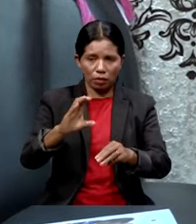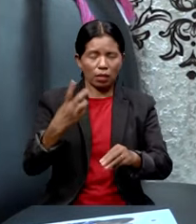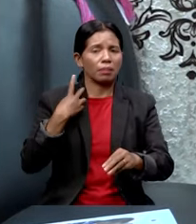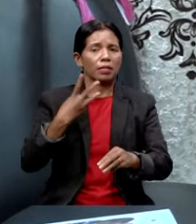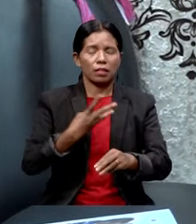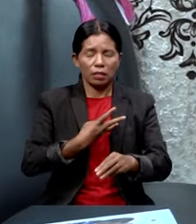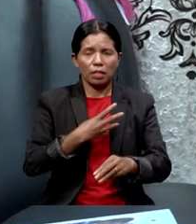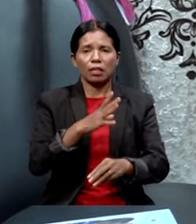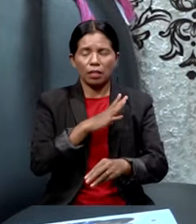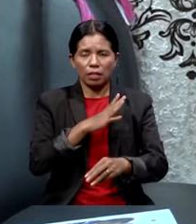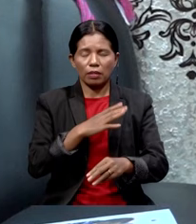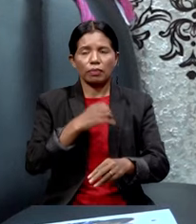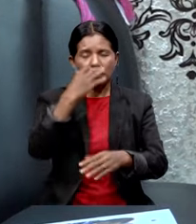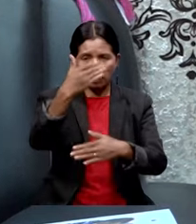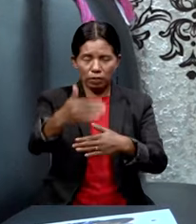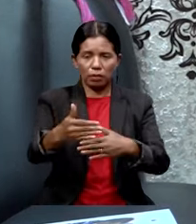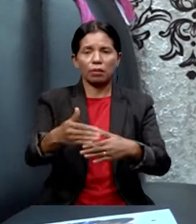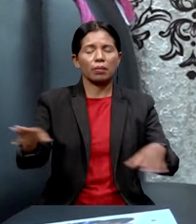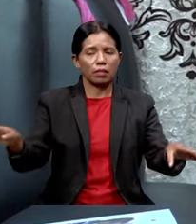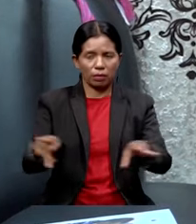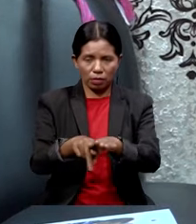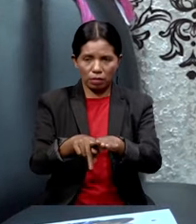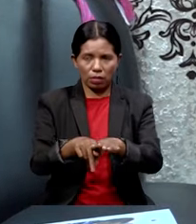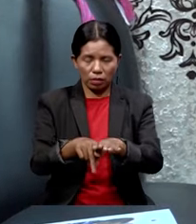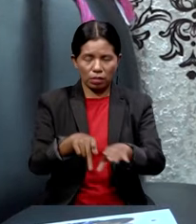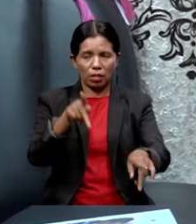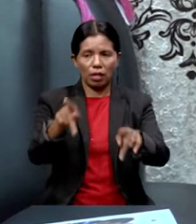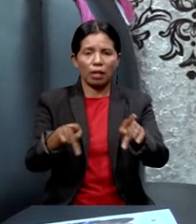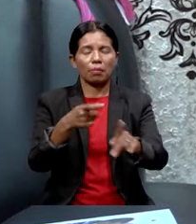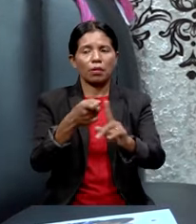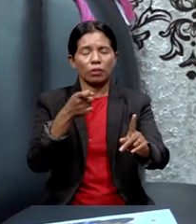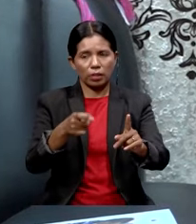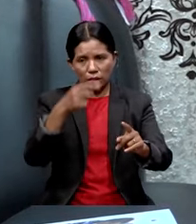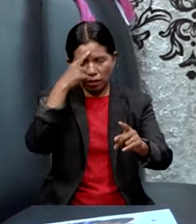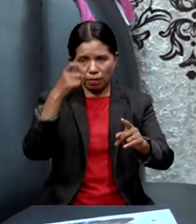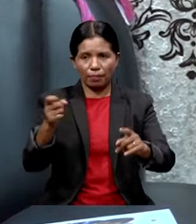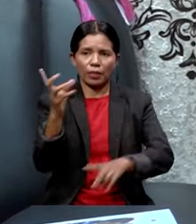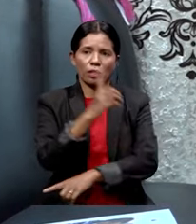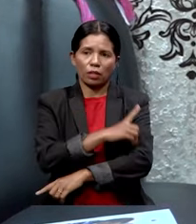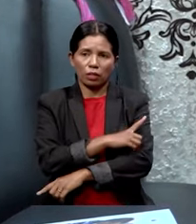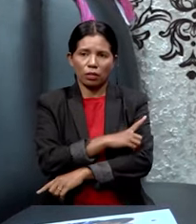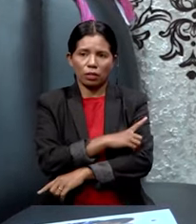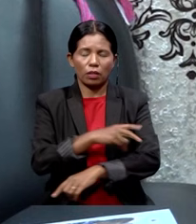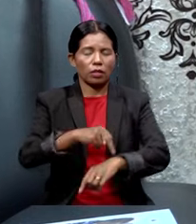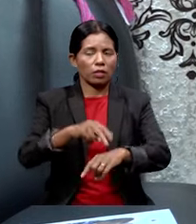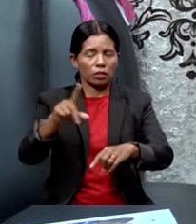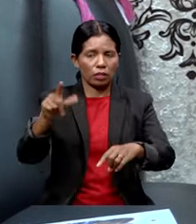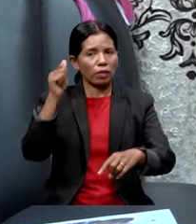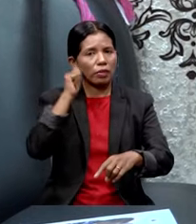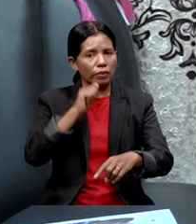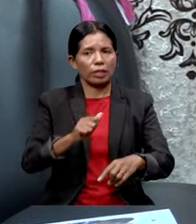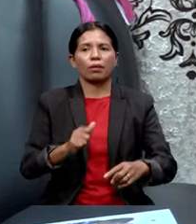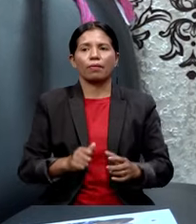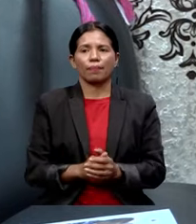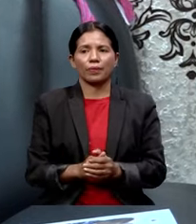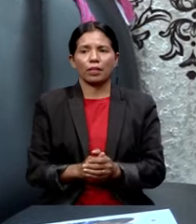iha participação no bema máximo hosi komunidade sira tamba loron nasional feto